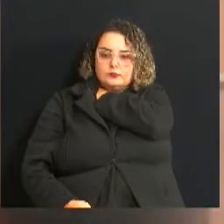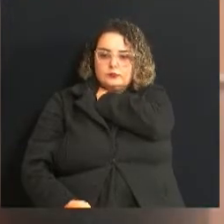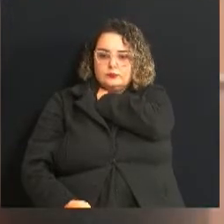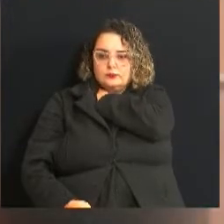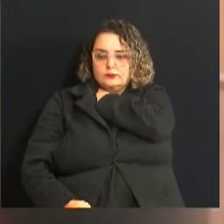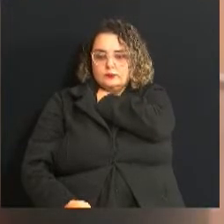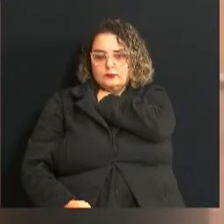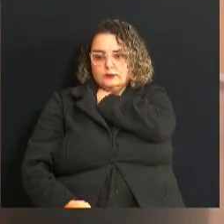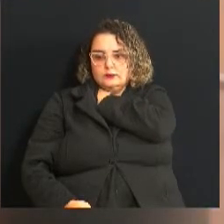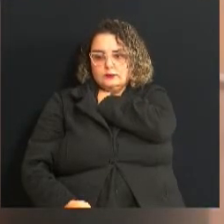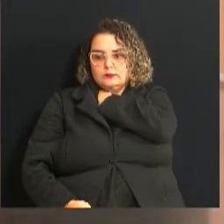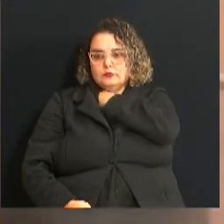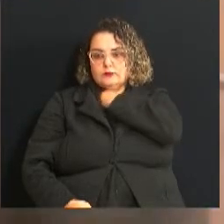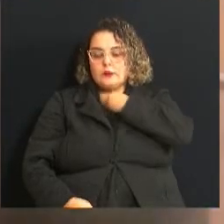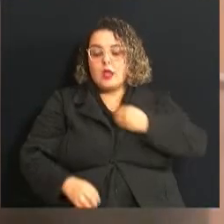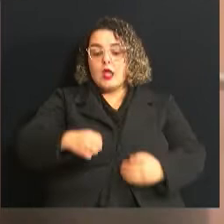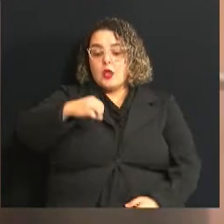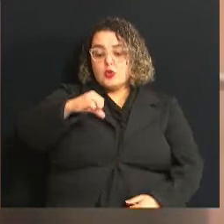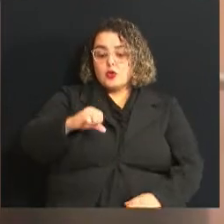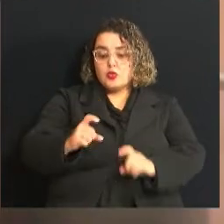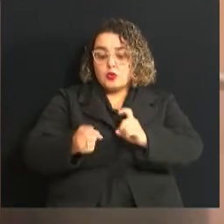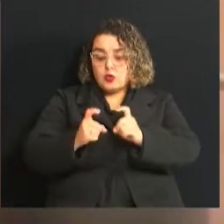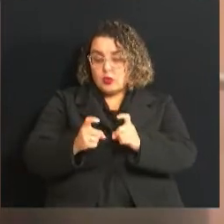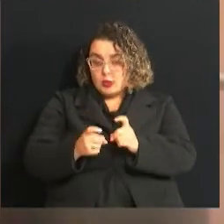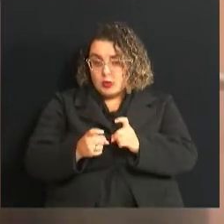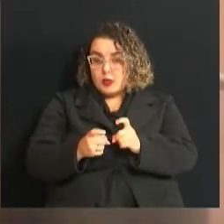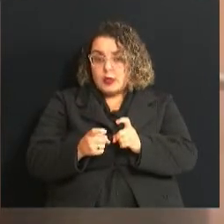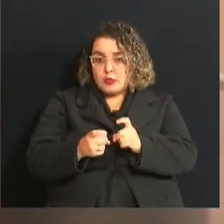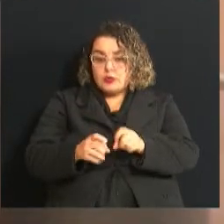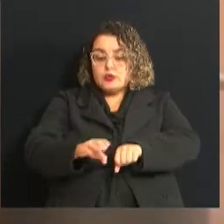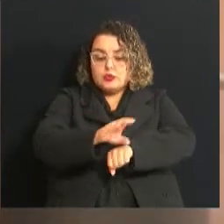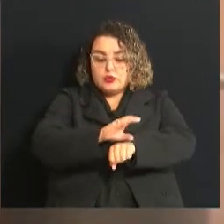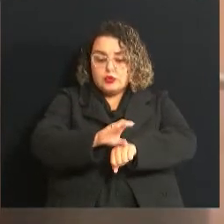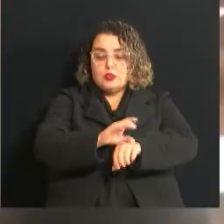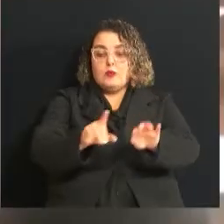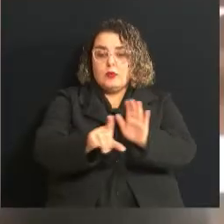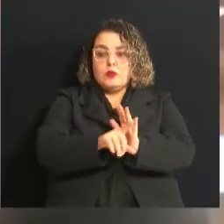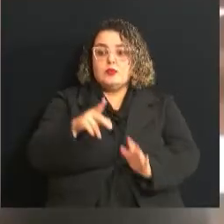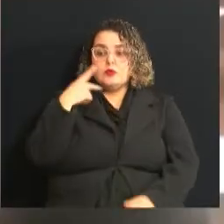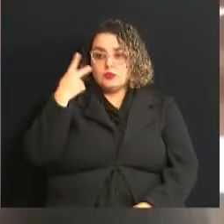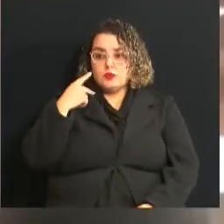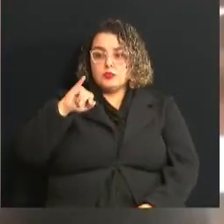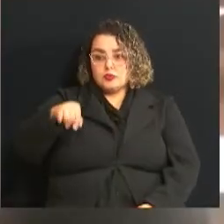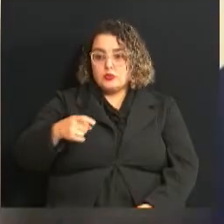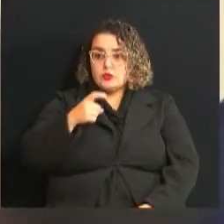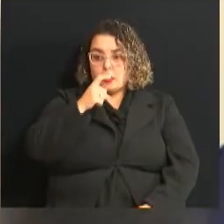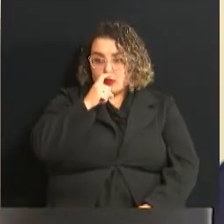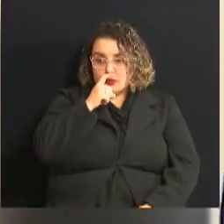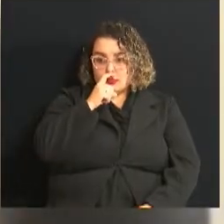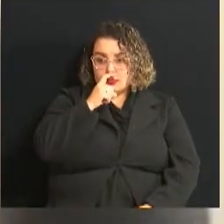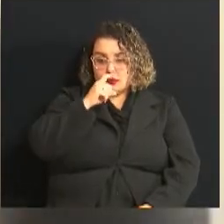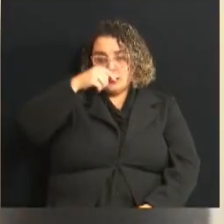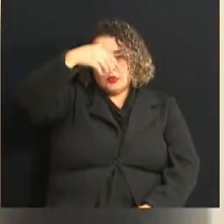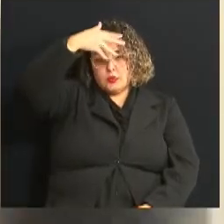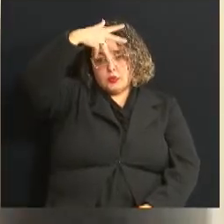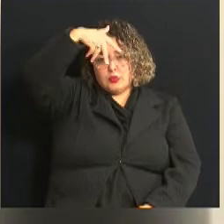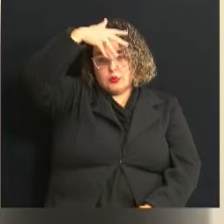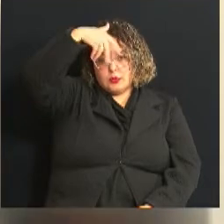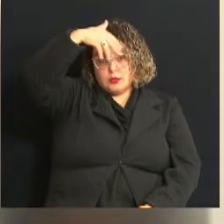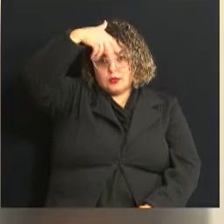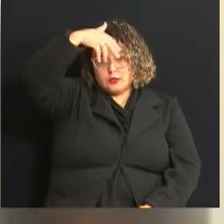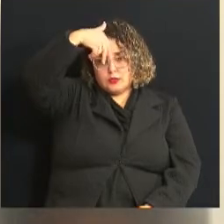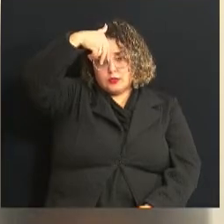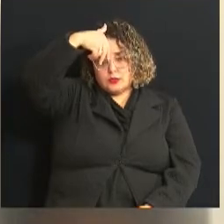Participaram da 9ª reunião da Comissão de Constituição e Legalidade os vereadores Jorge Schneider, Rodrigo da